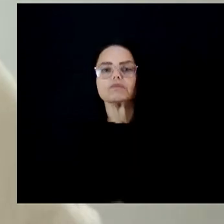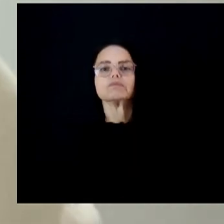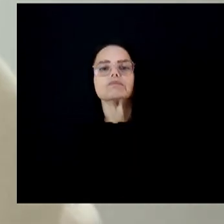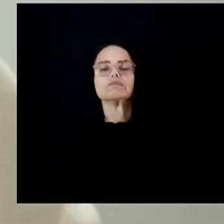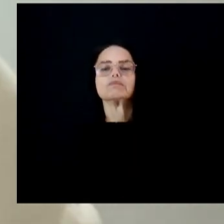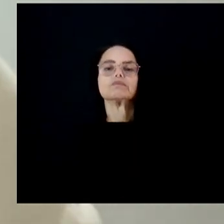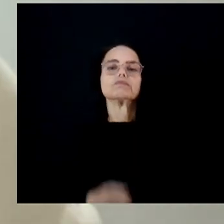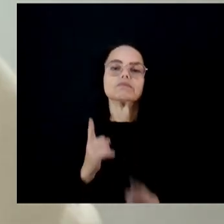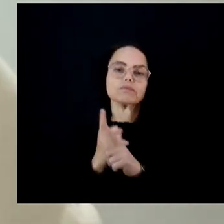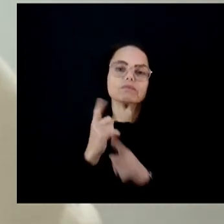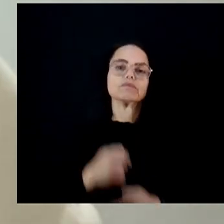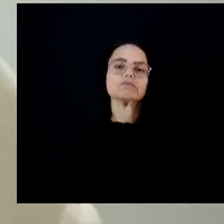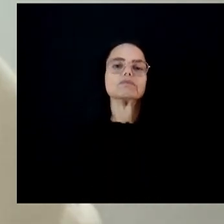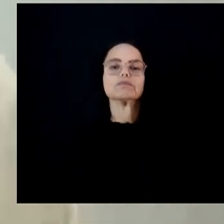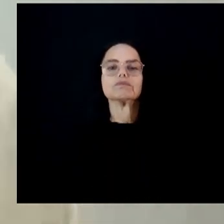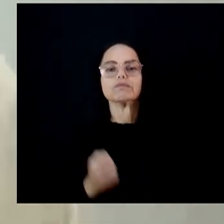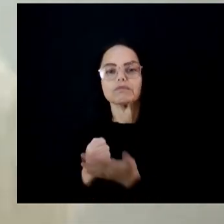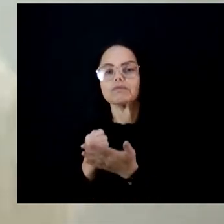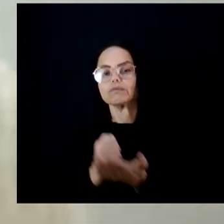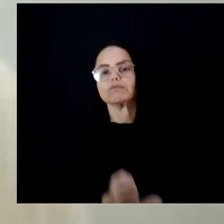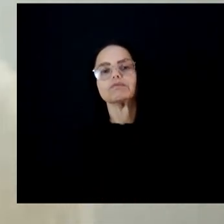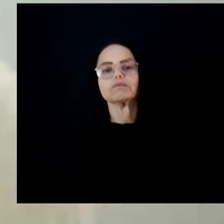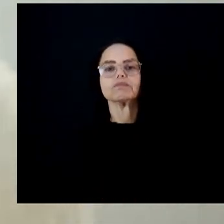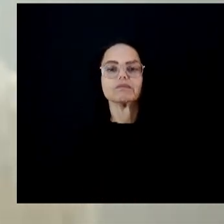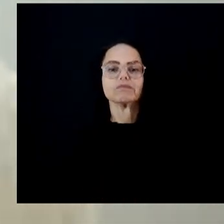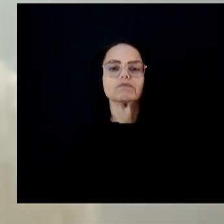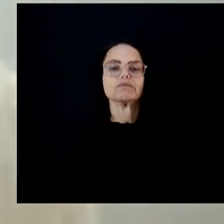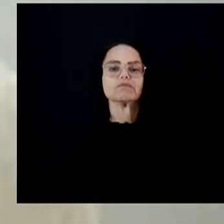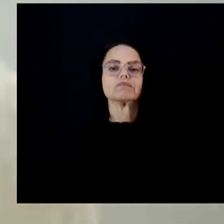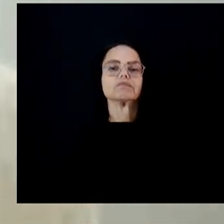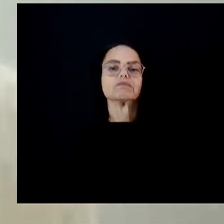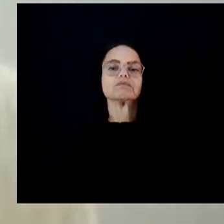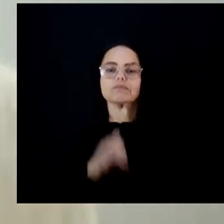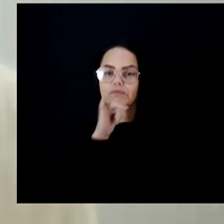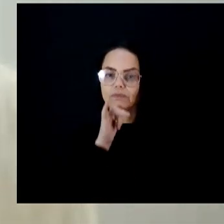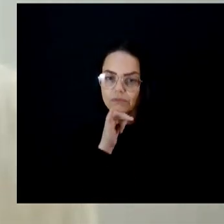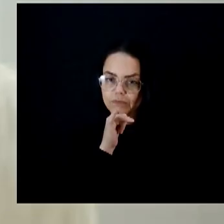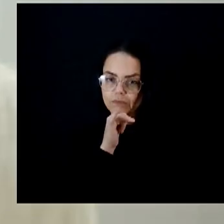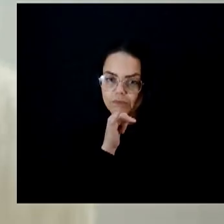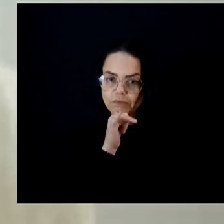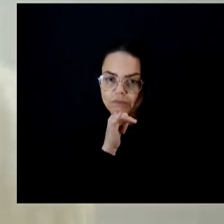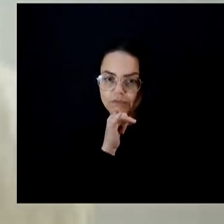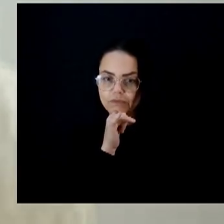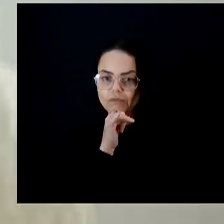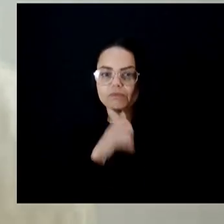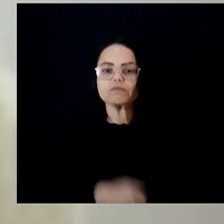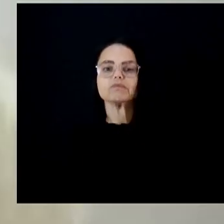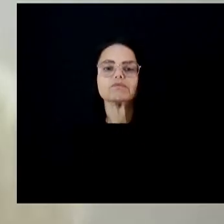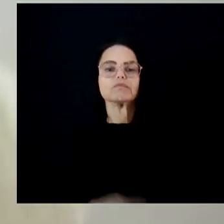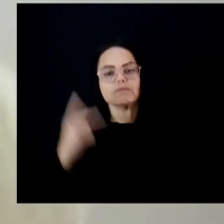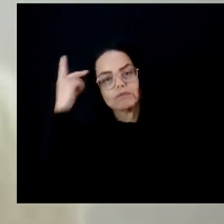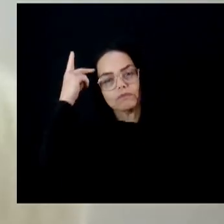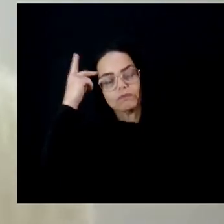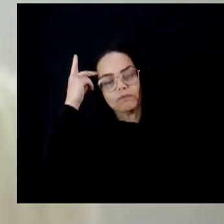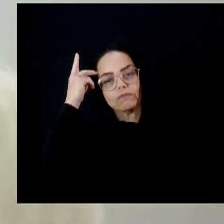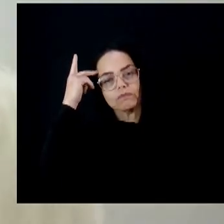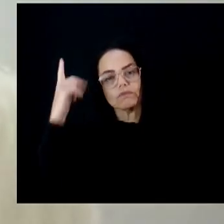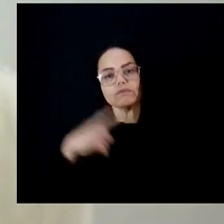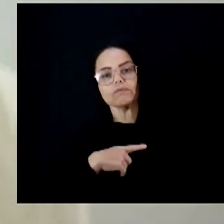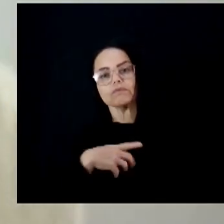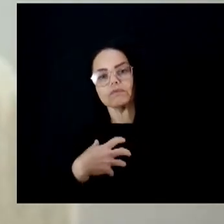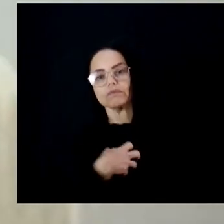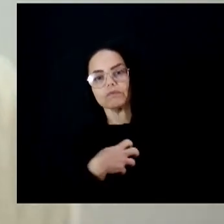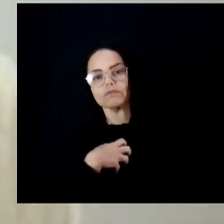as pessoas ajudam a gente. Então, por exemplo, em São Paulo acontece muito das pessoas sentirem tremores